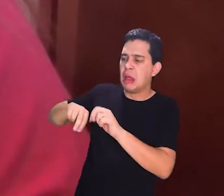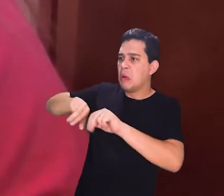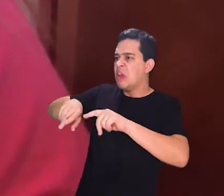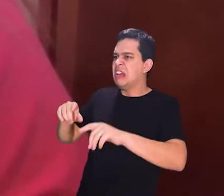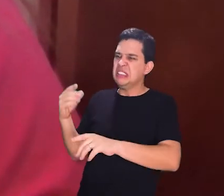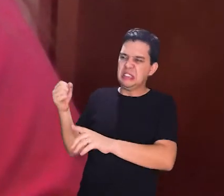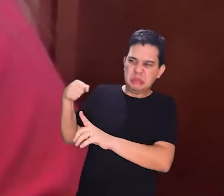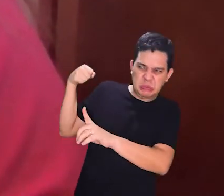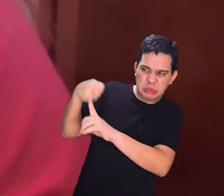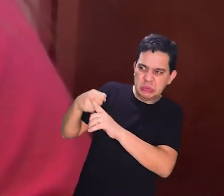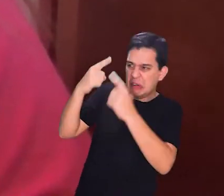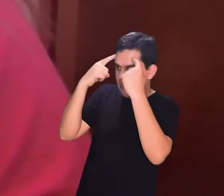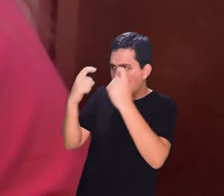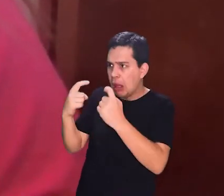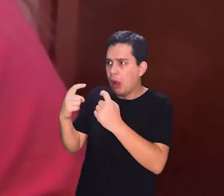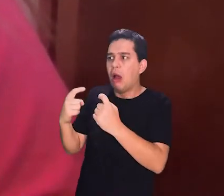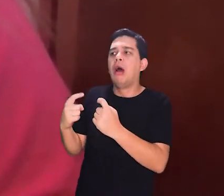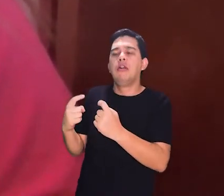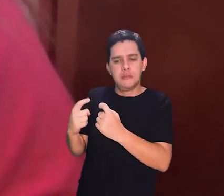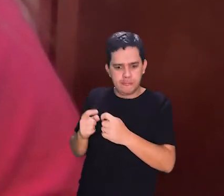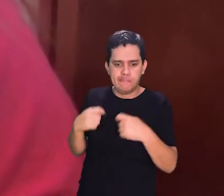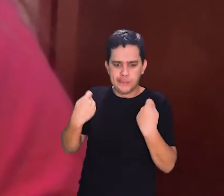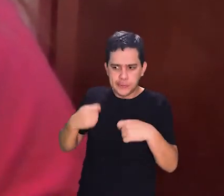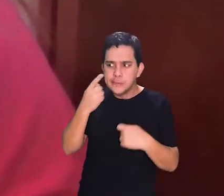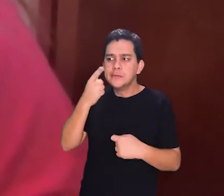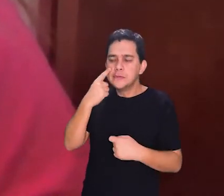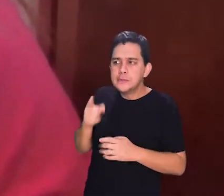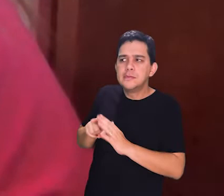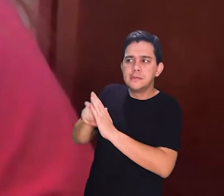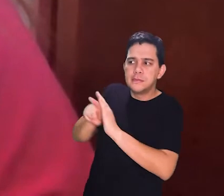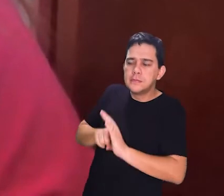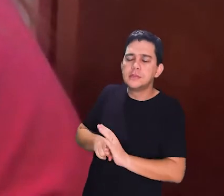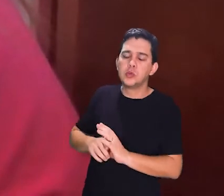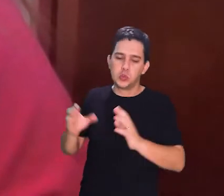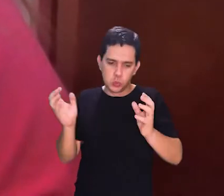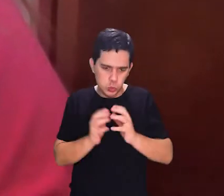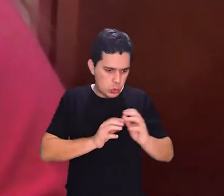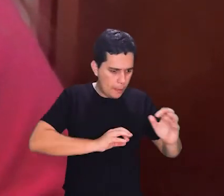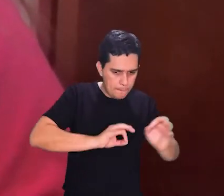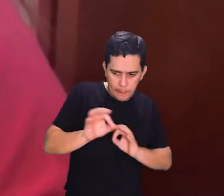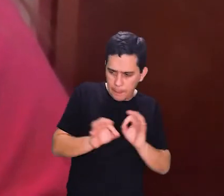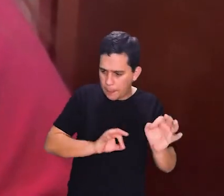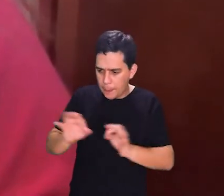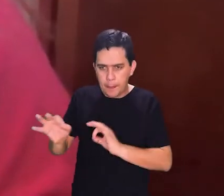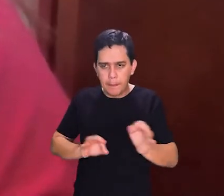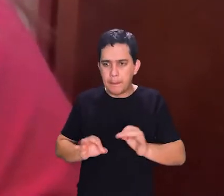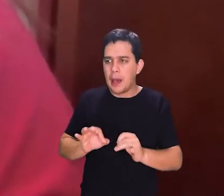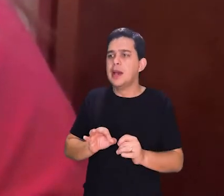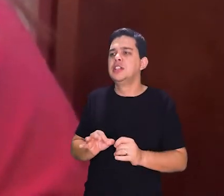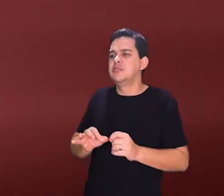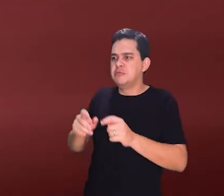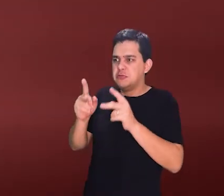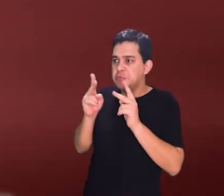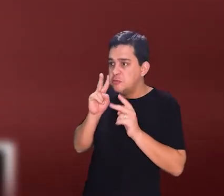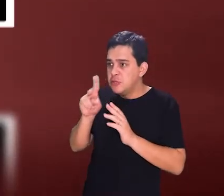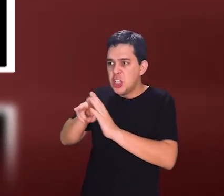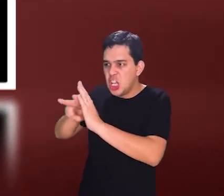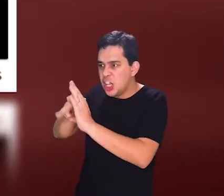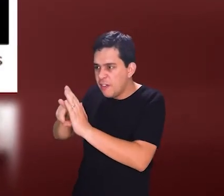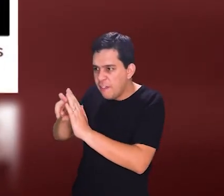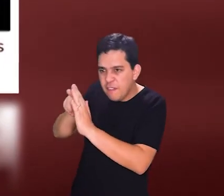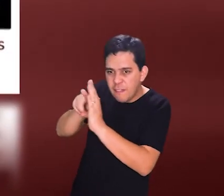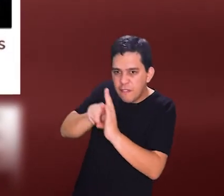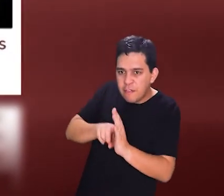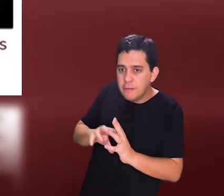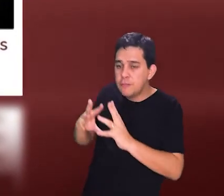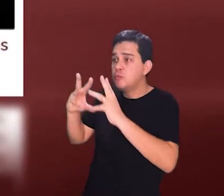tem esse objetivo de apresentar uma resposta institucional mais eficaz, mais articulada, mais integrada a